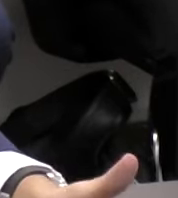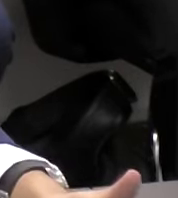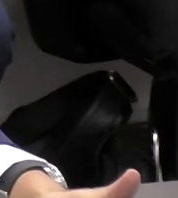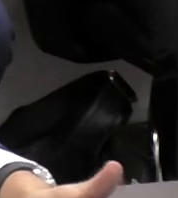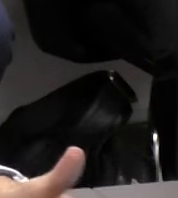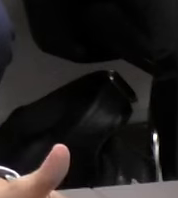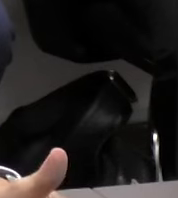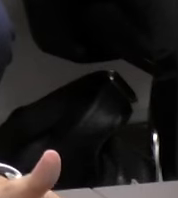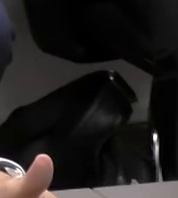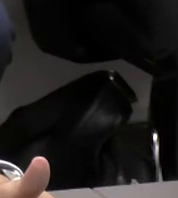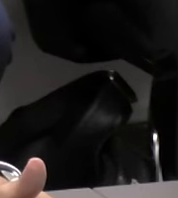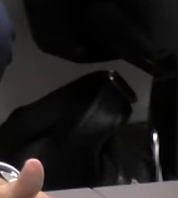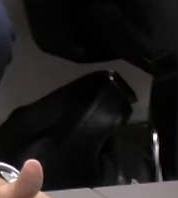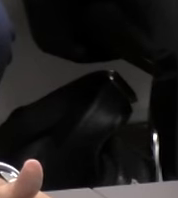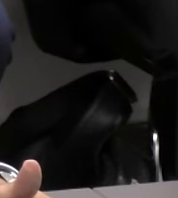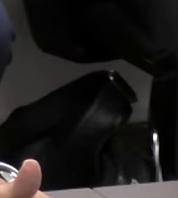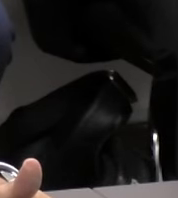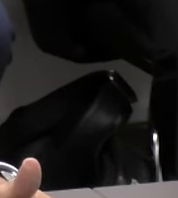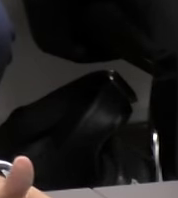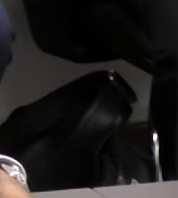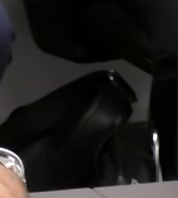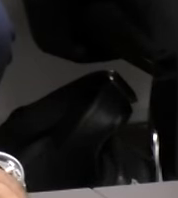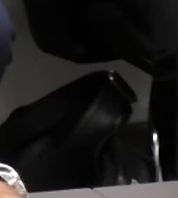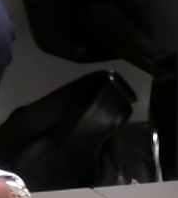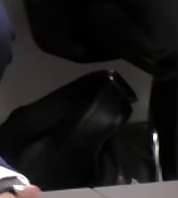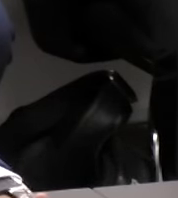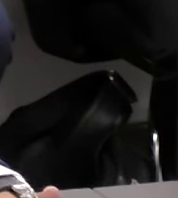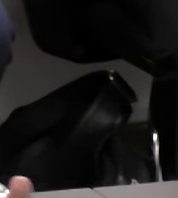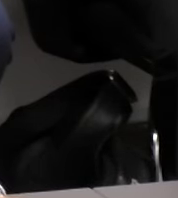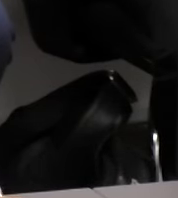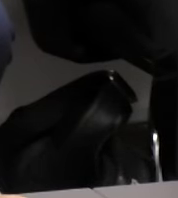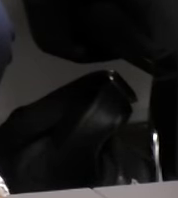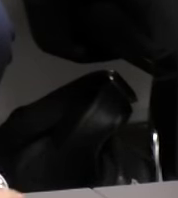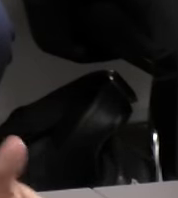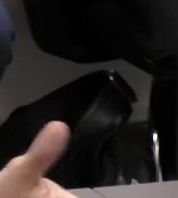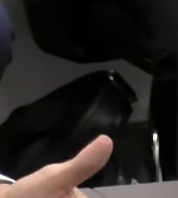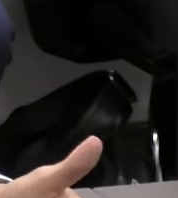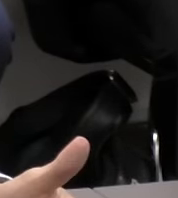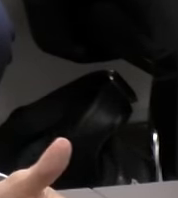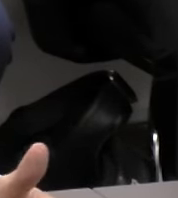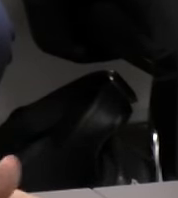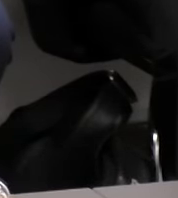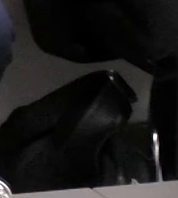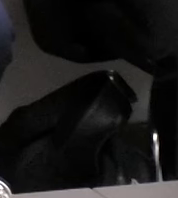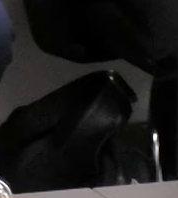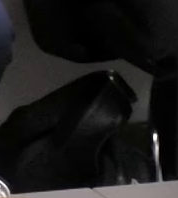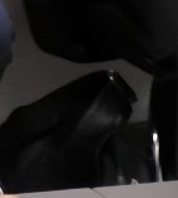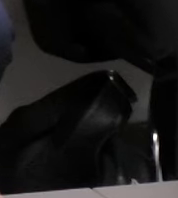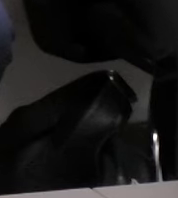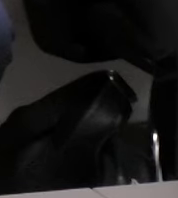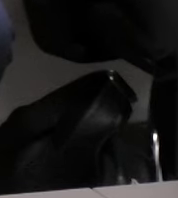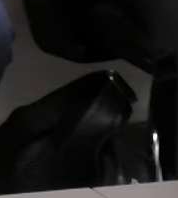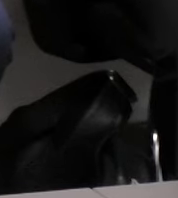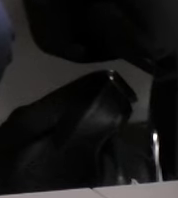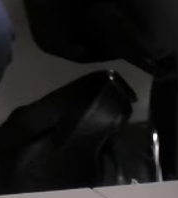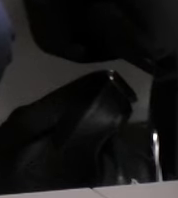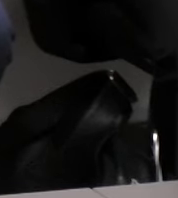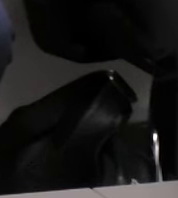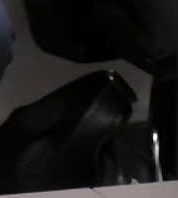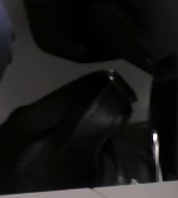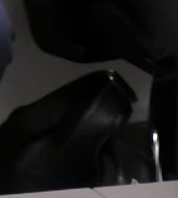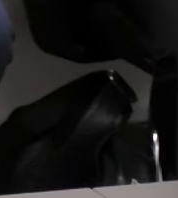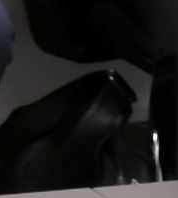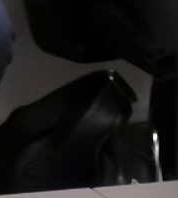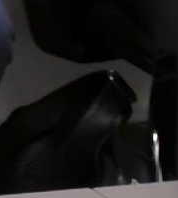avançando em determinado aspecto invadindo a atribuição Legislativa alia quando a gente pode